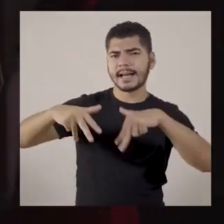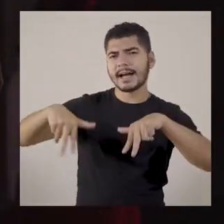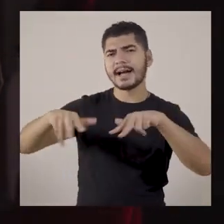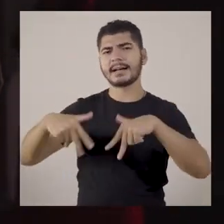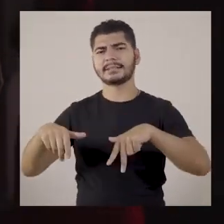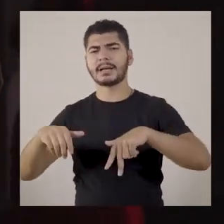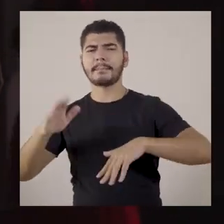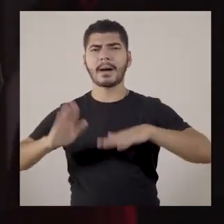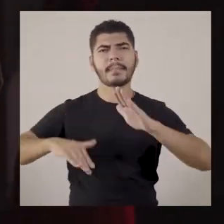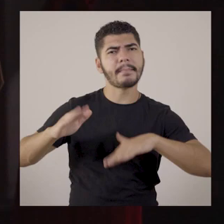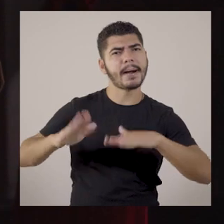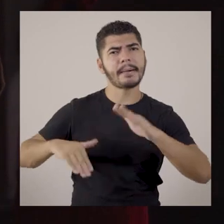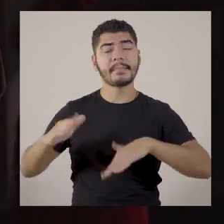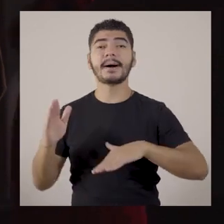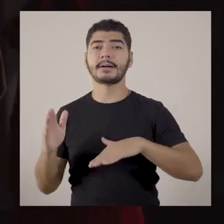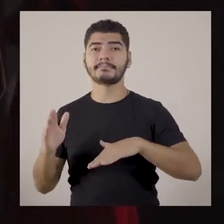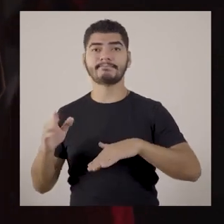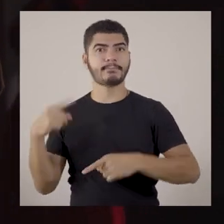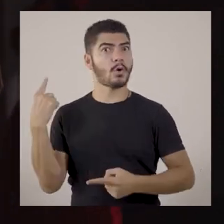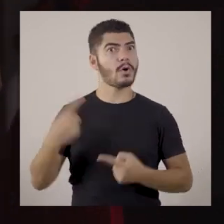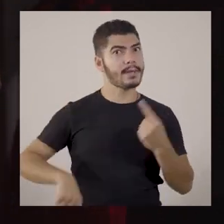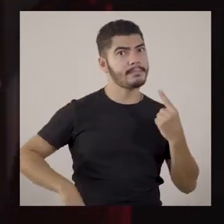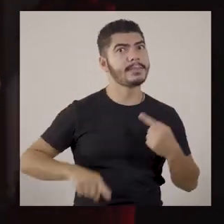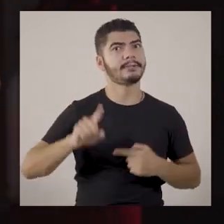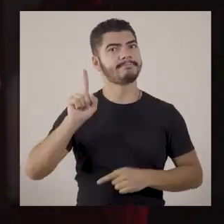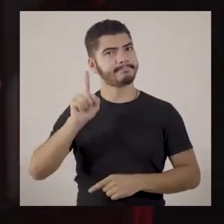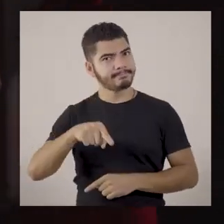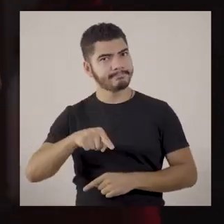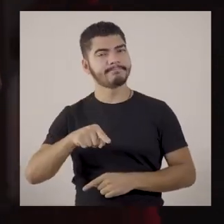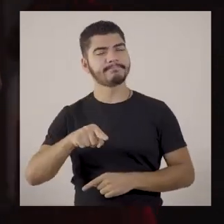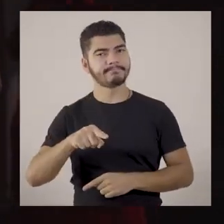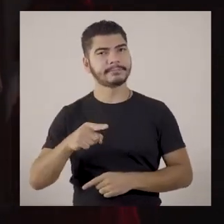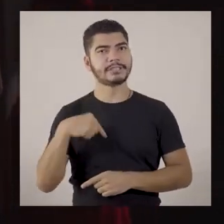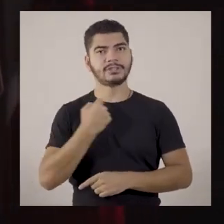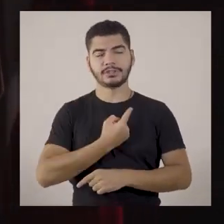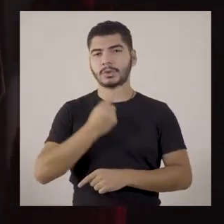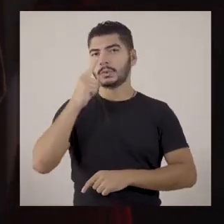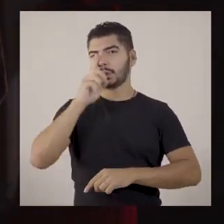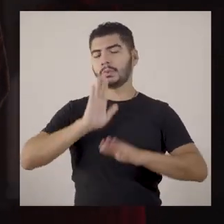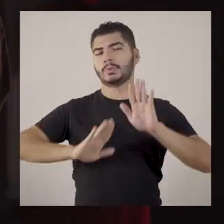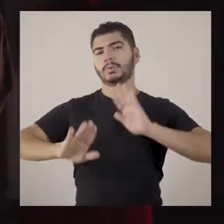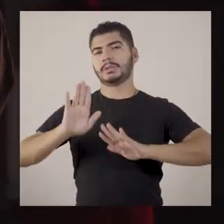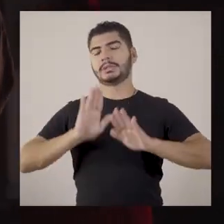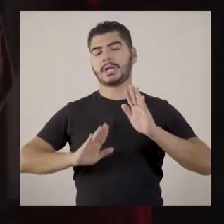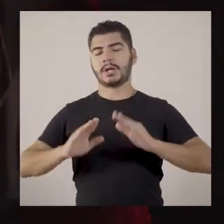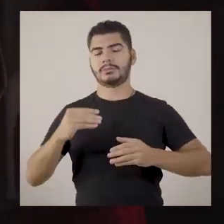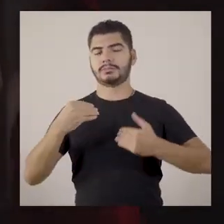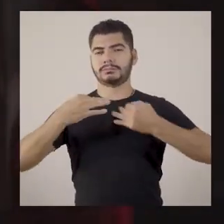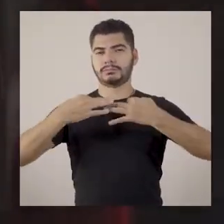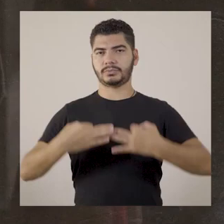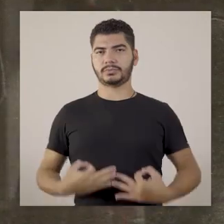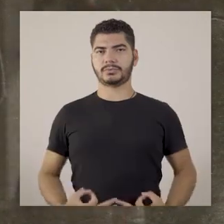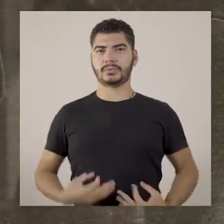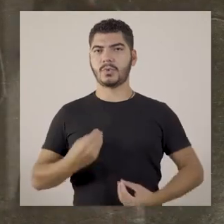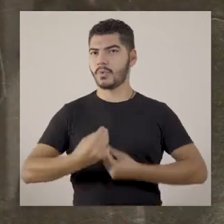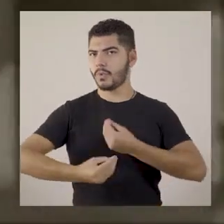Dança, batucada, esse tipo de coisa é proibido. Precisamos cuidar da nossa postura,